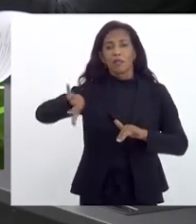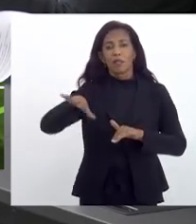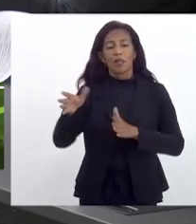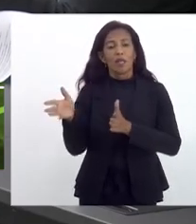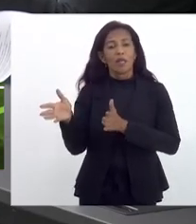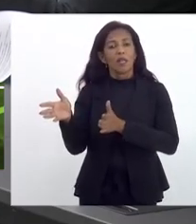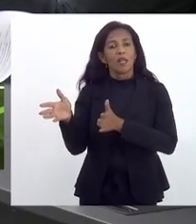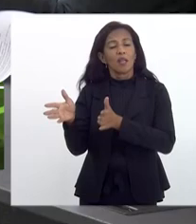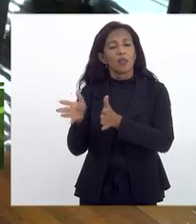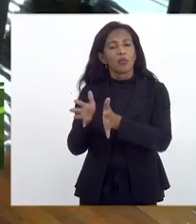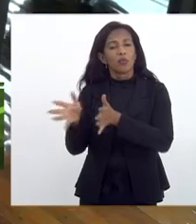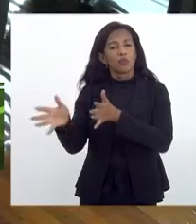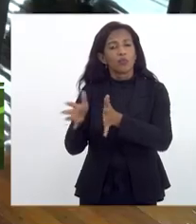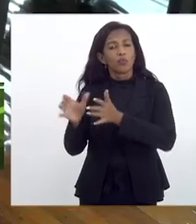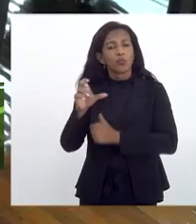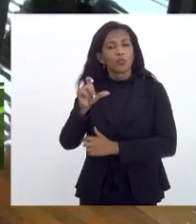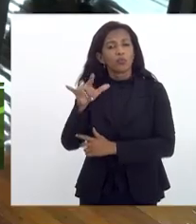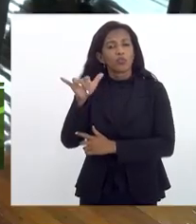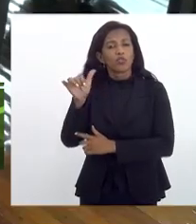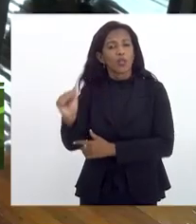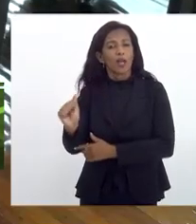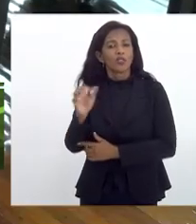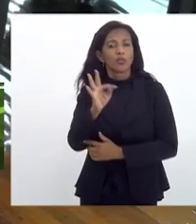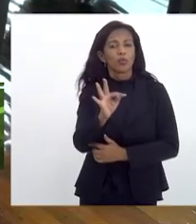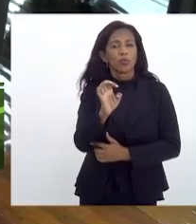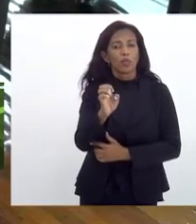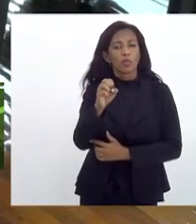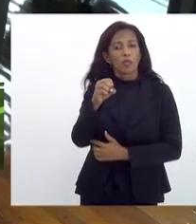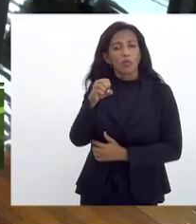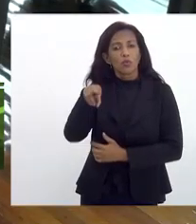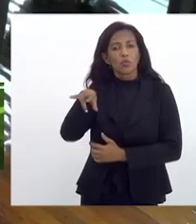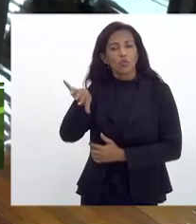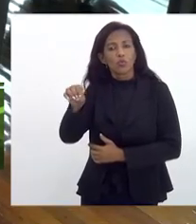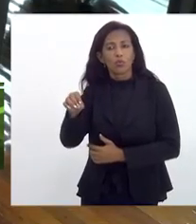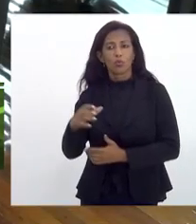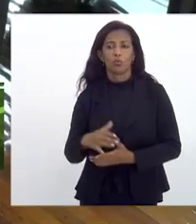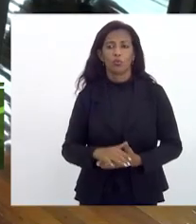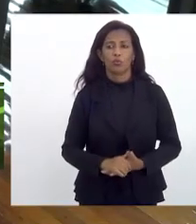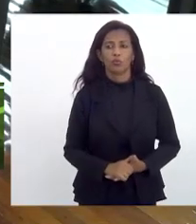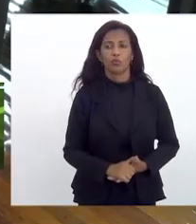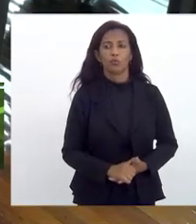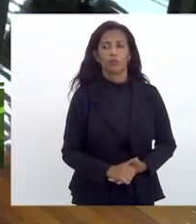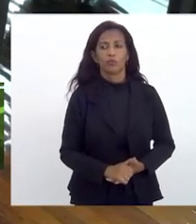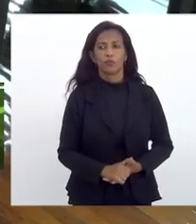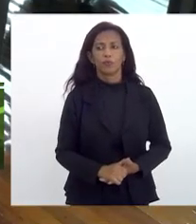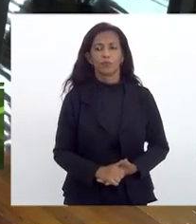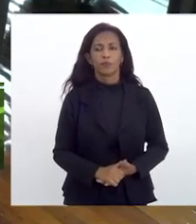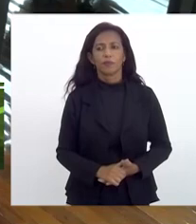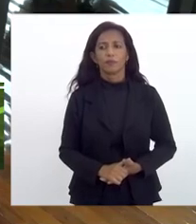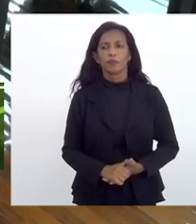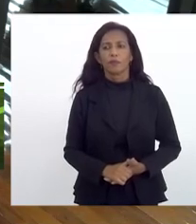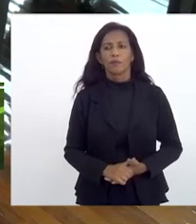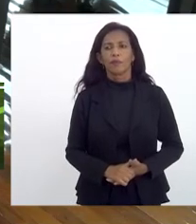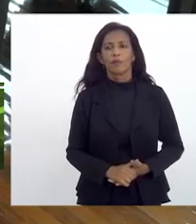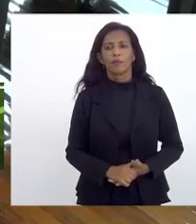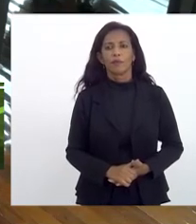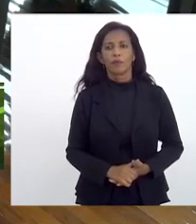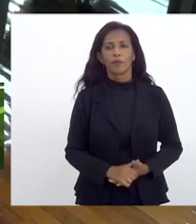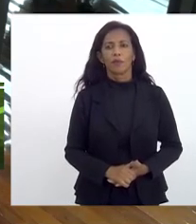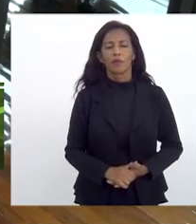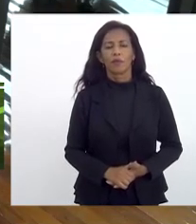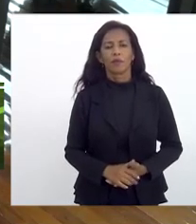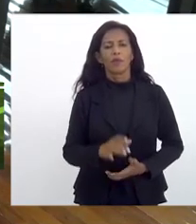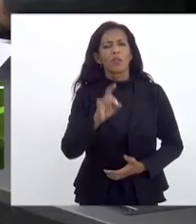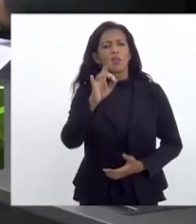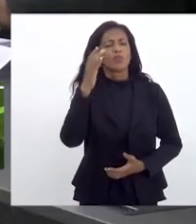de caixa do tesouro. Ele não faz parte de um fundo específico. André, só para entender aqui uma coisa, André, afinal de contas, o